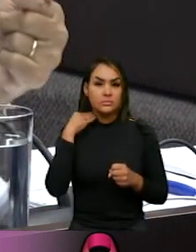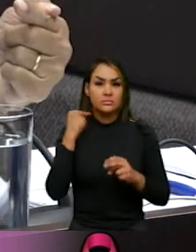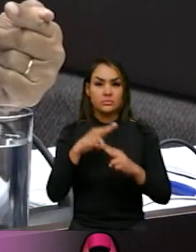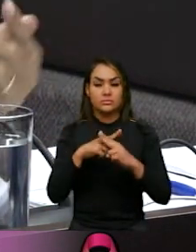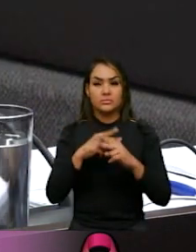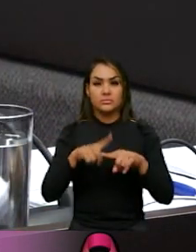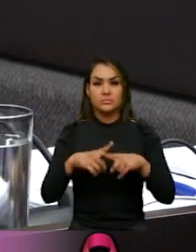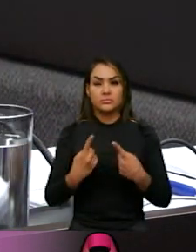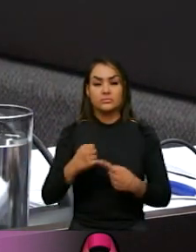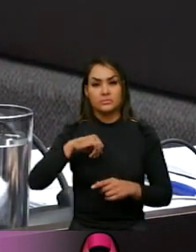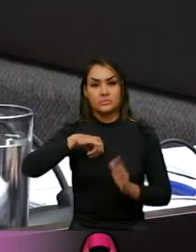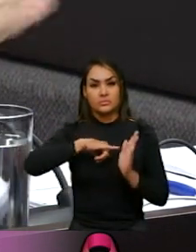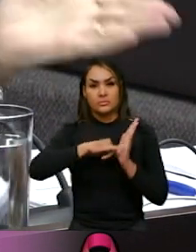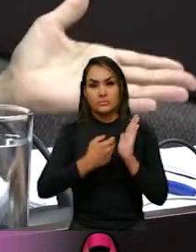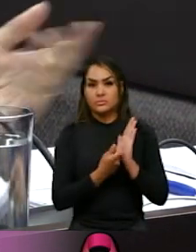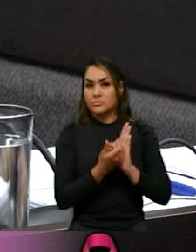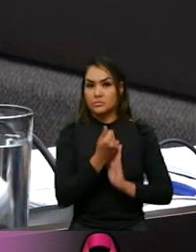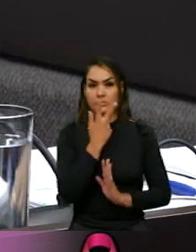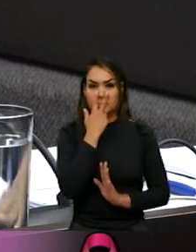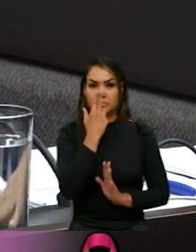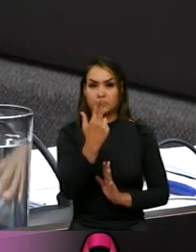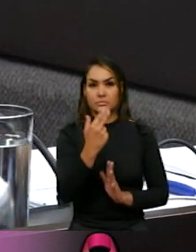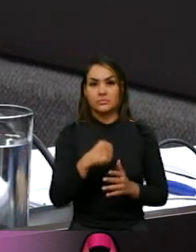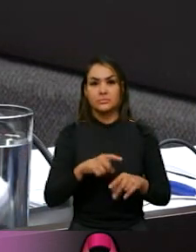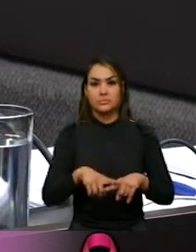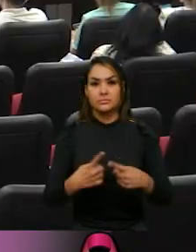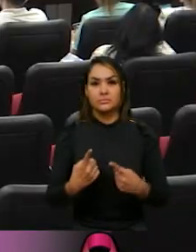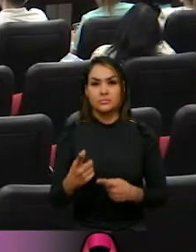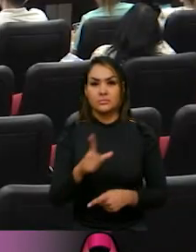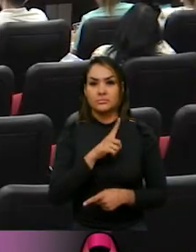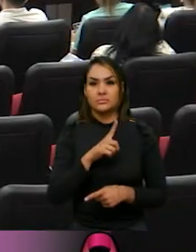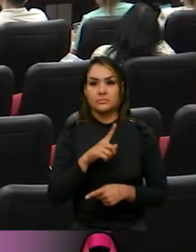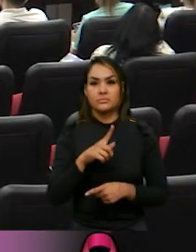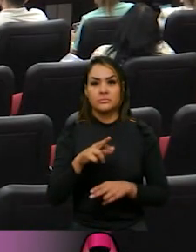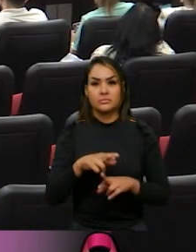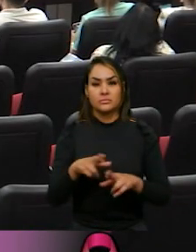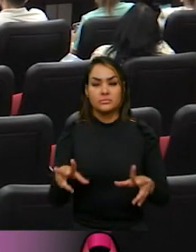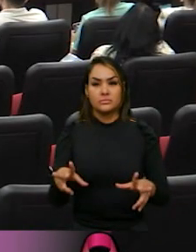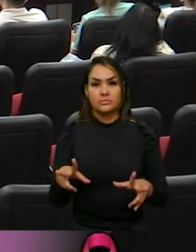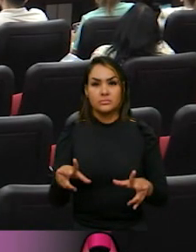se ocorrer qualquer diferença, vai optar pelo menor. Posso retificar meu voto, senhor presidente?